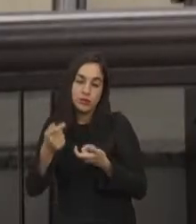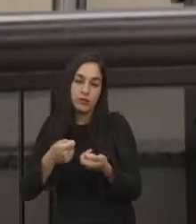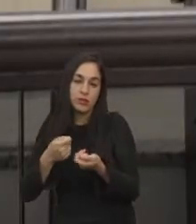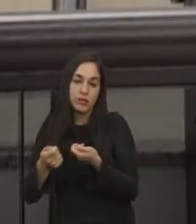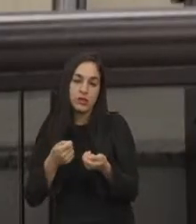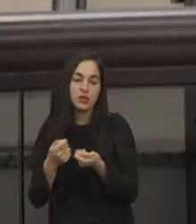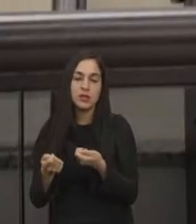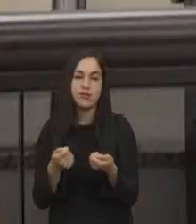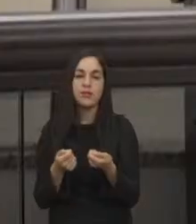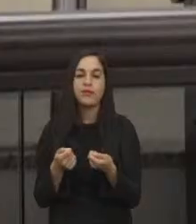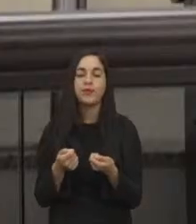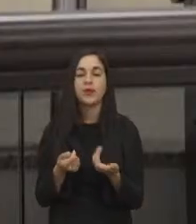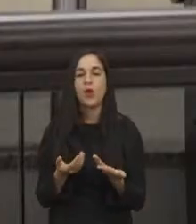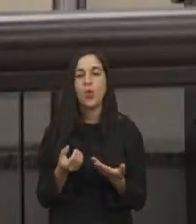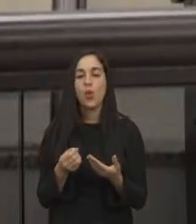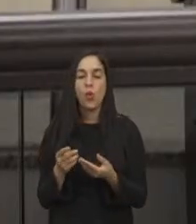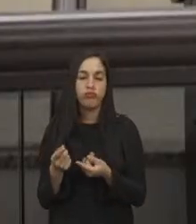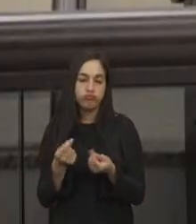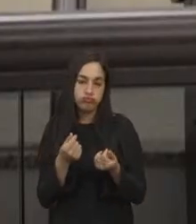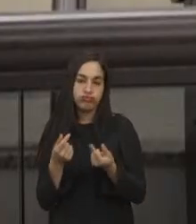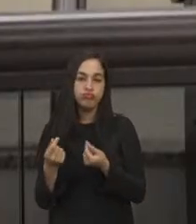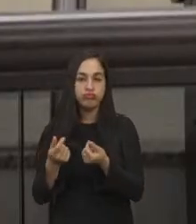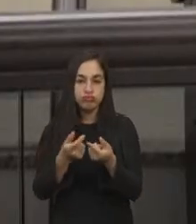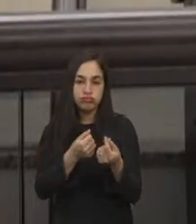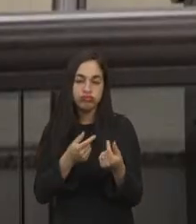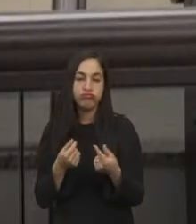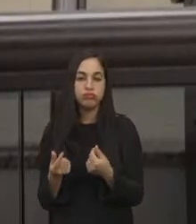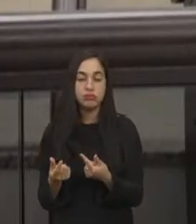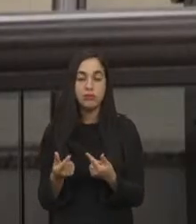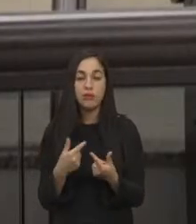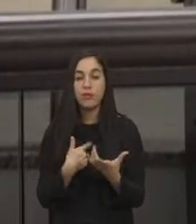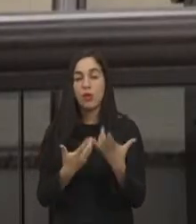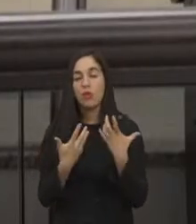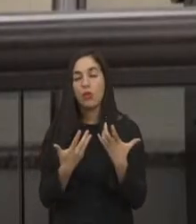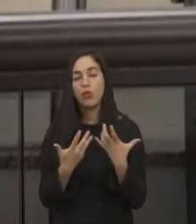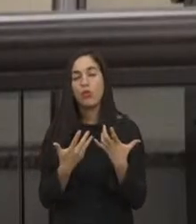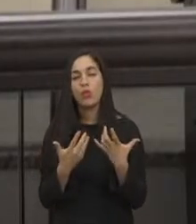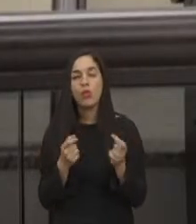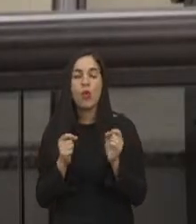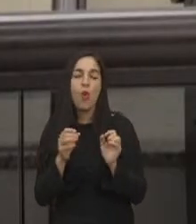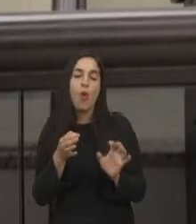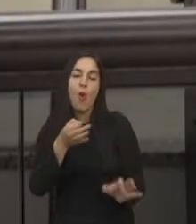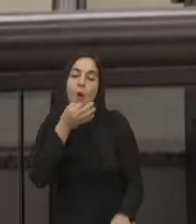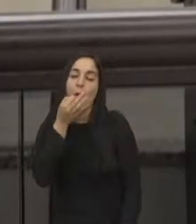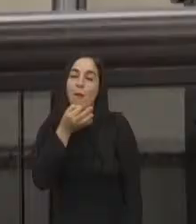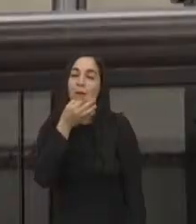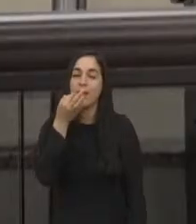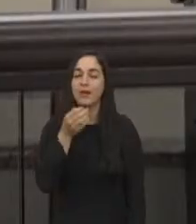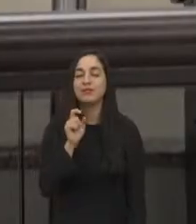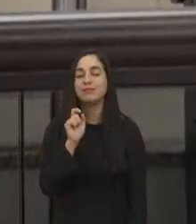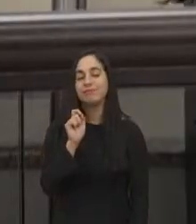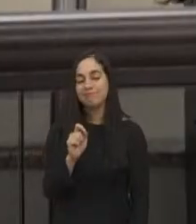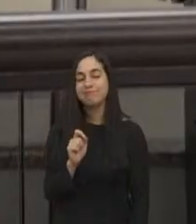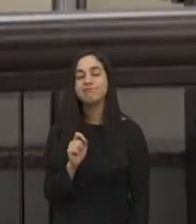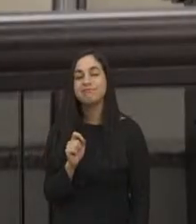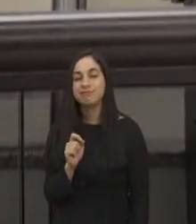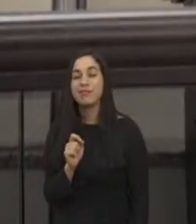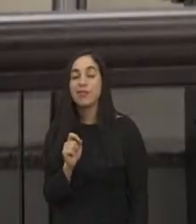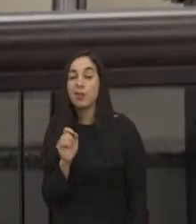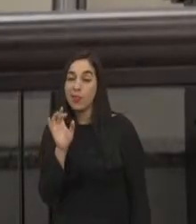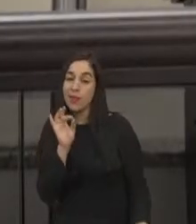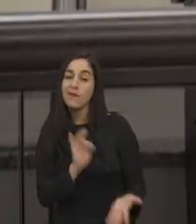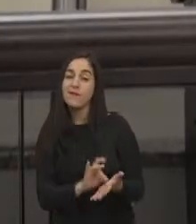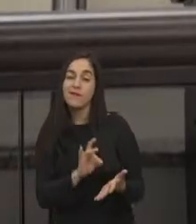essa parte de economia ou finanças. Então, apenas um comentário que é realmente